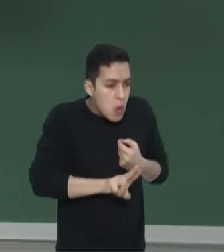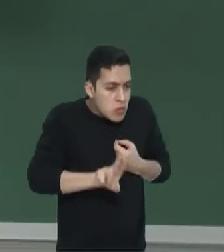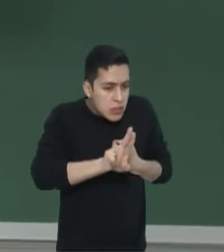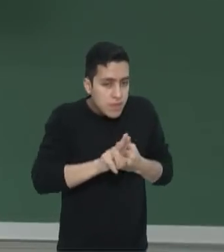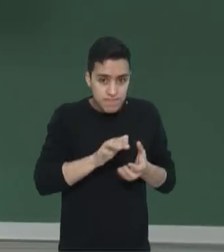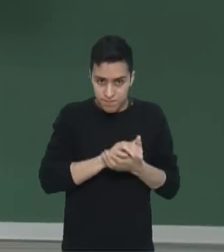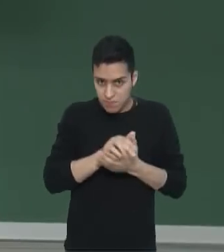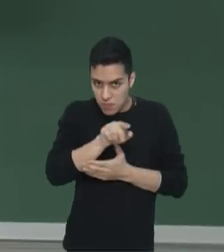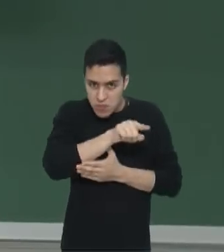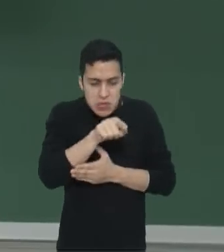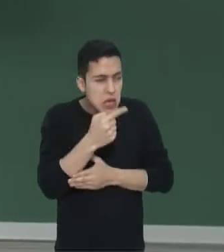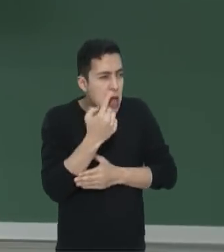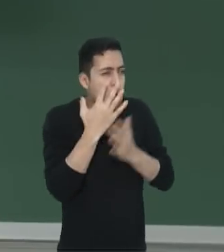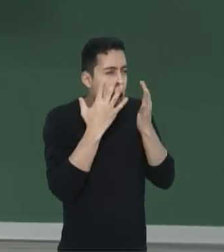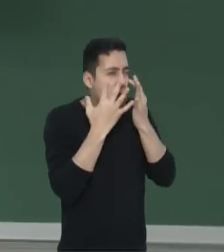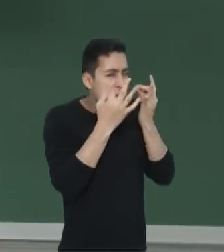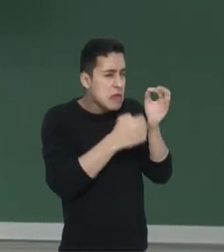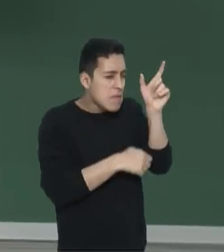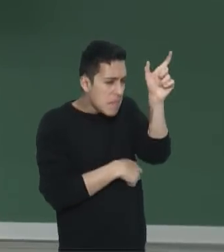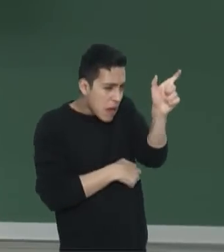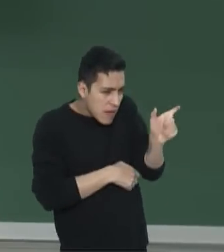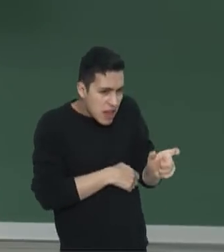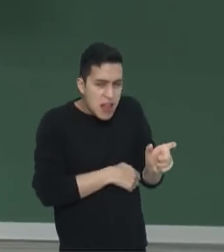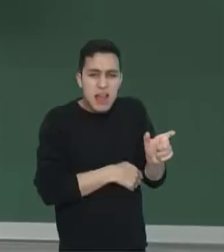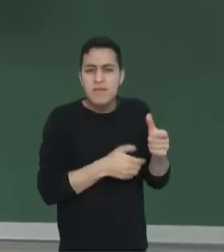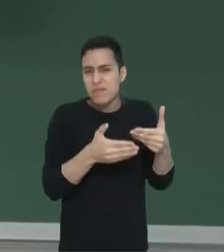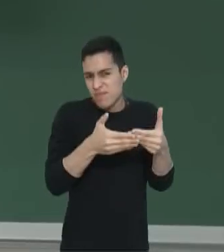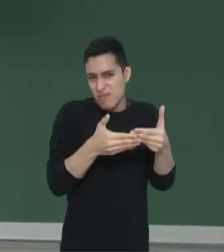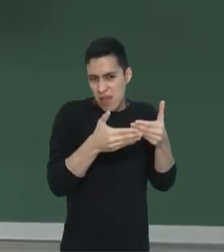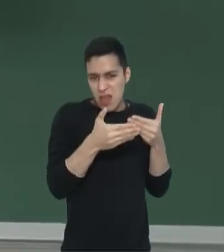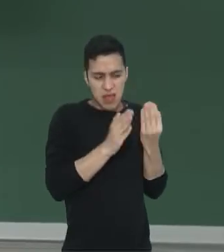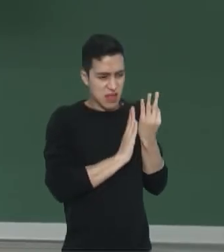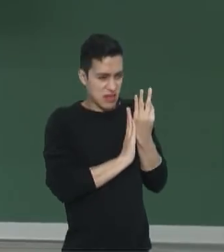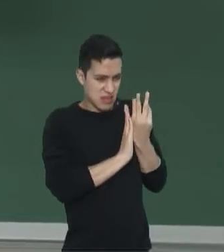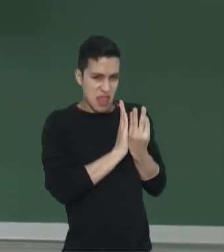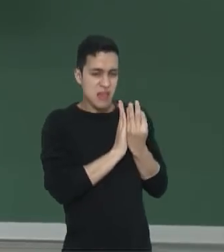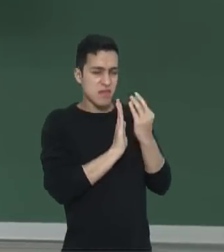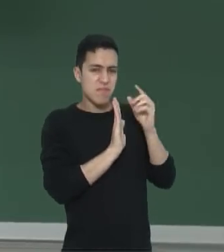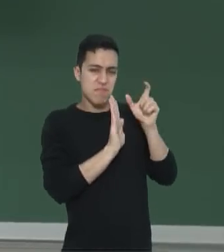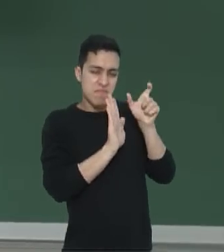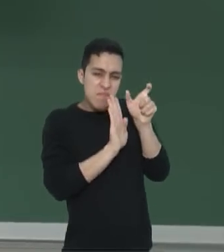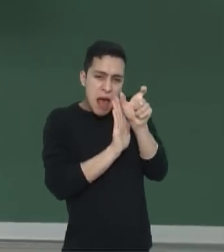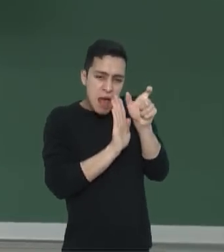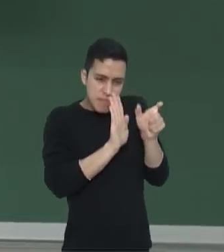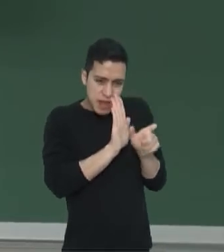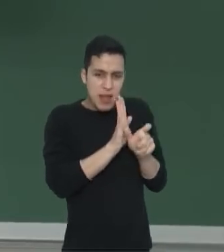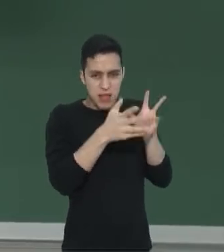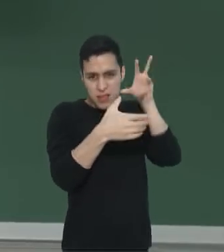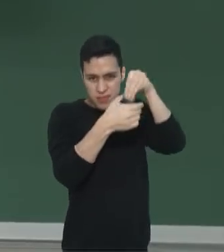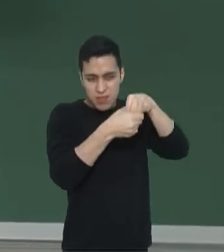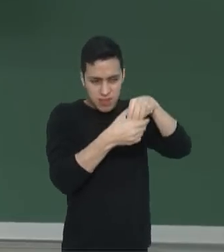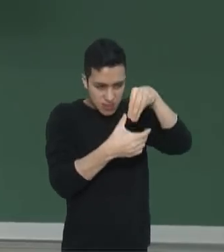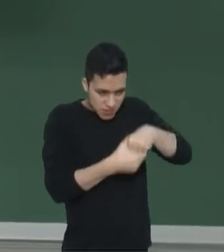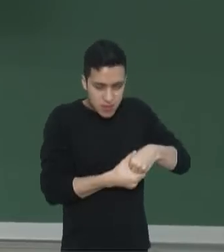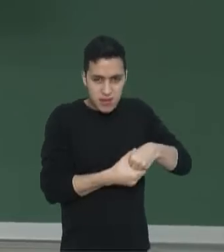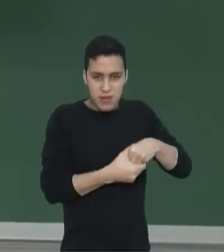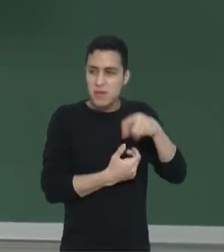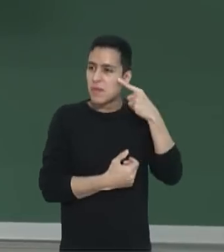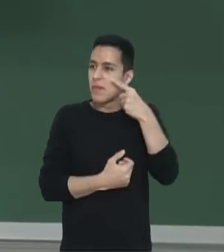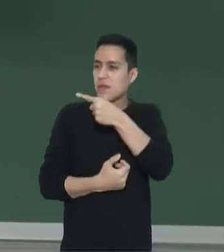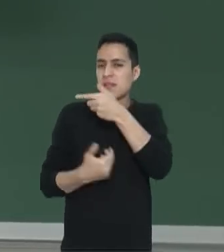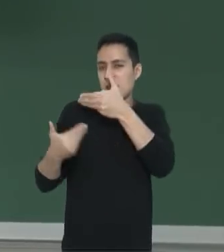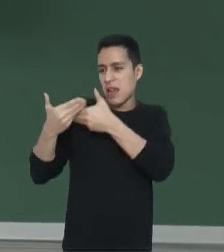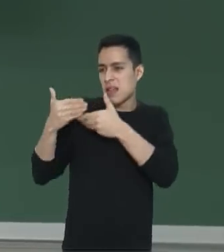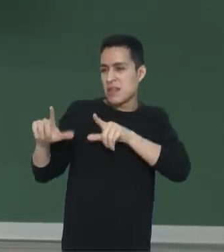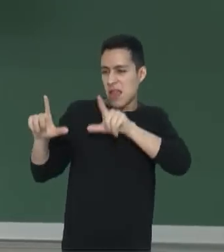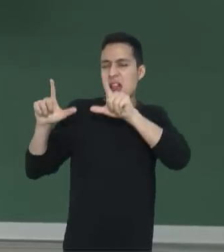reparou bem nas palavras, essas palavras são mencionadas no início de cada artigo. Na tela aqui que temos